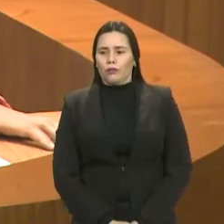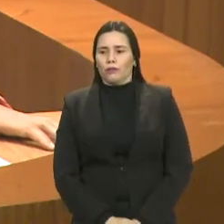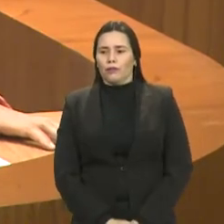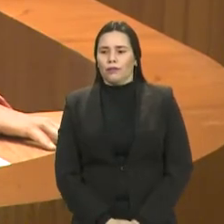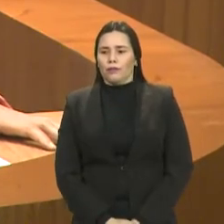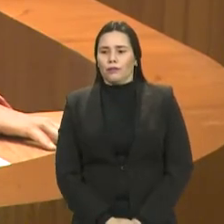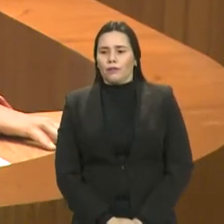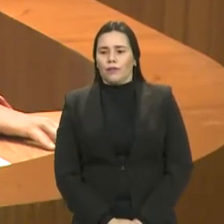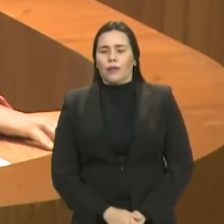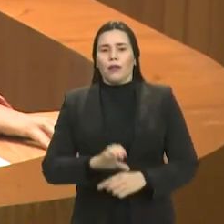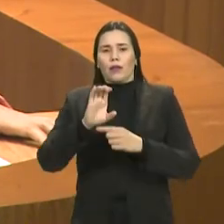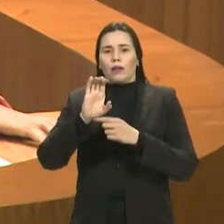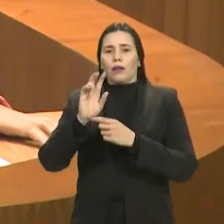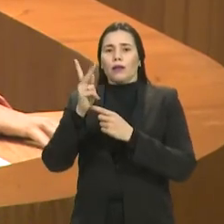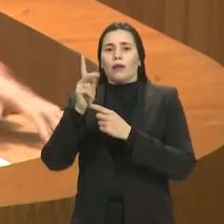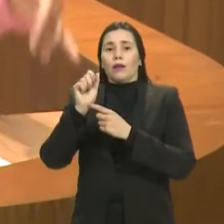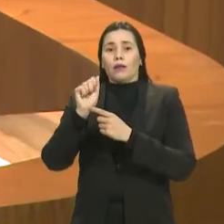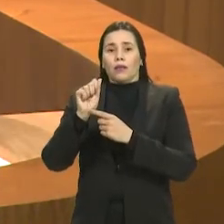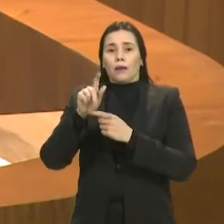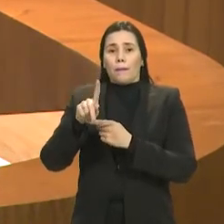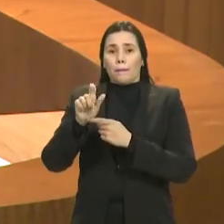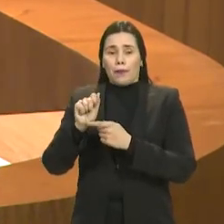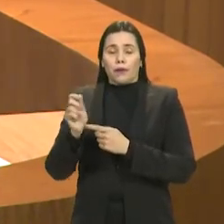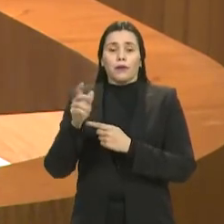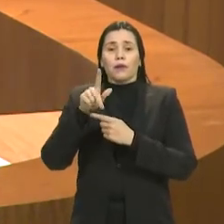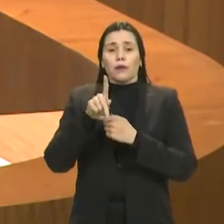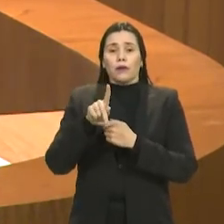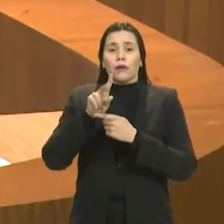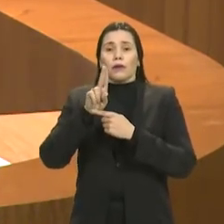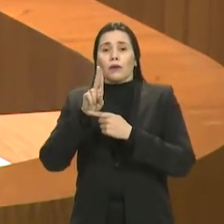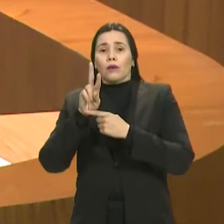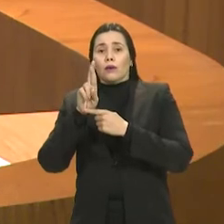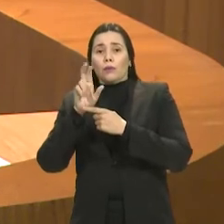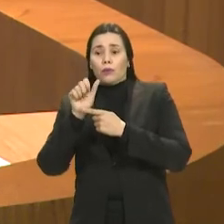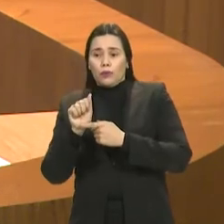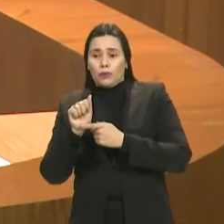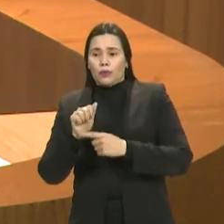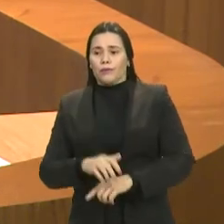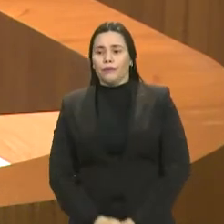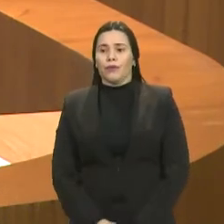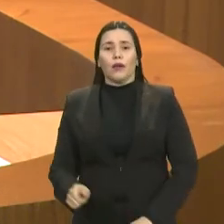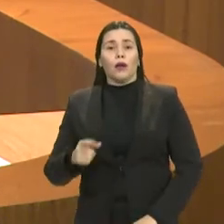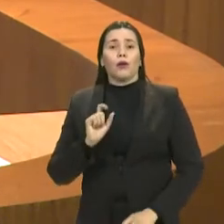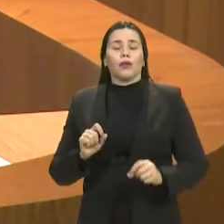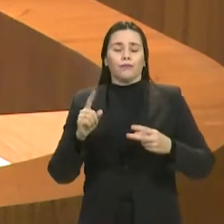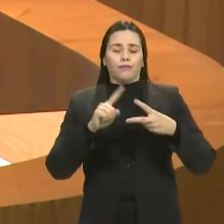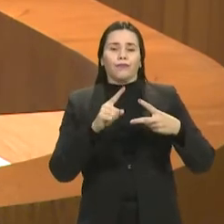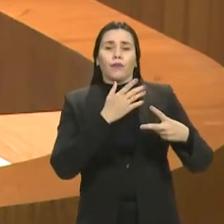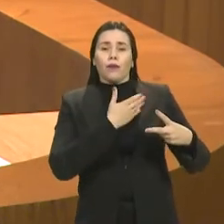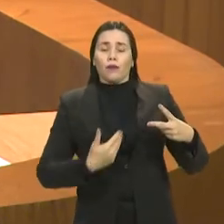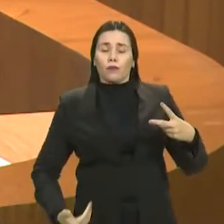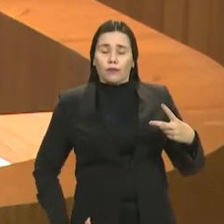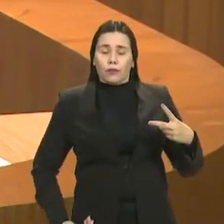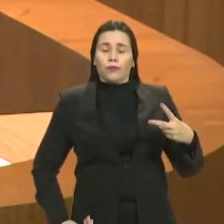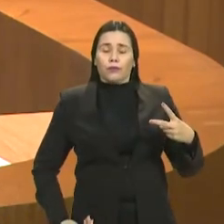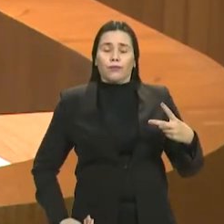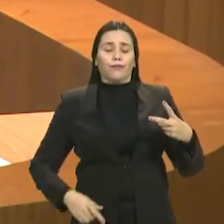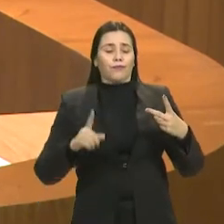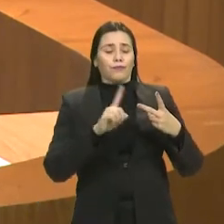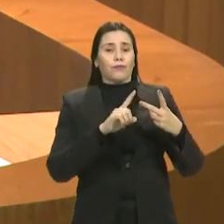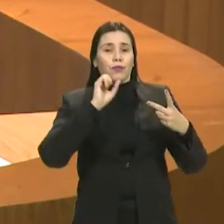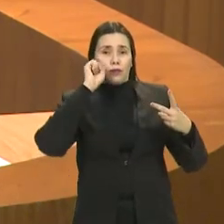é deputado Wellington do curso nós vamos ter candidato a Governo do Estado e ao Senado